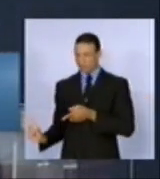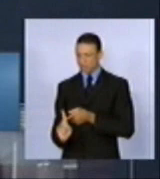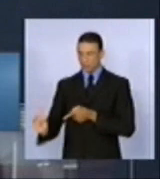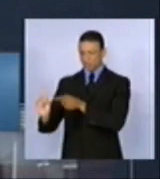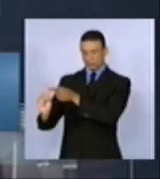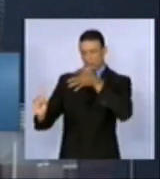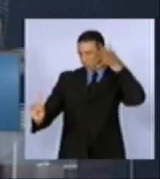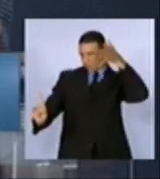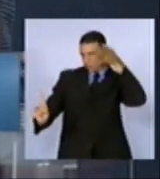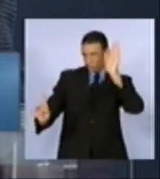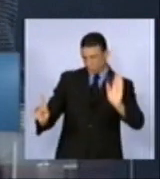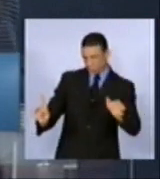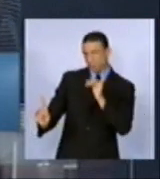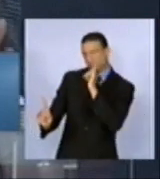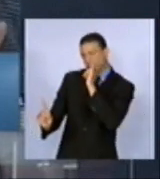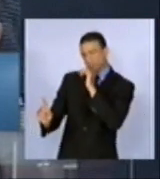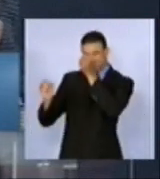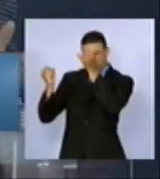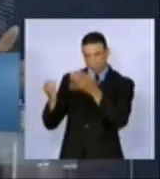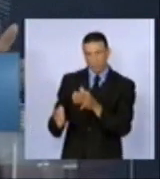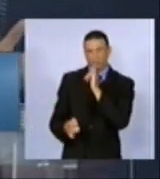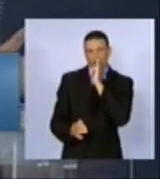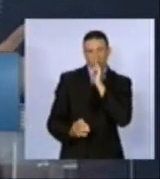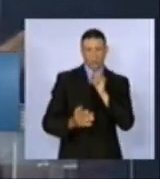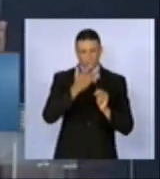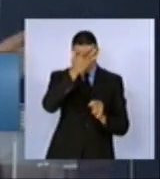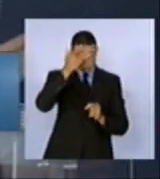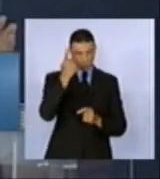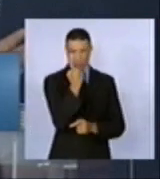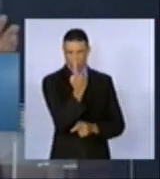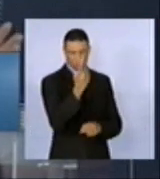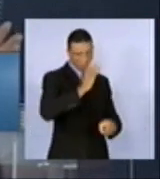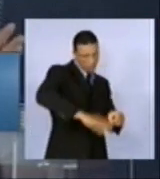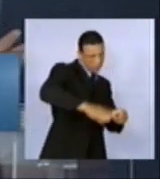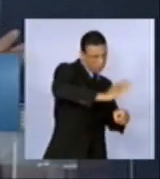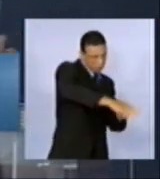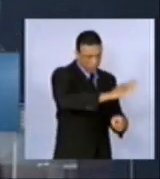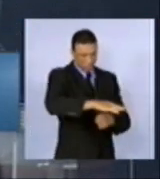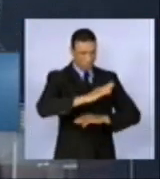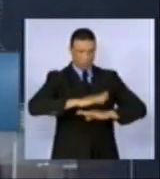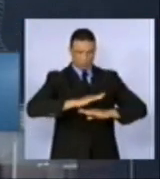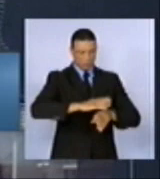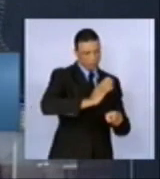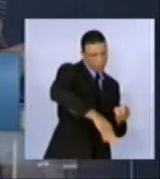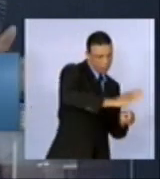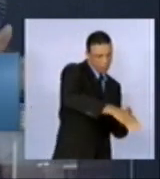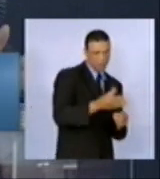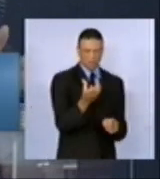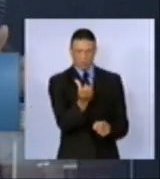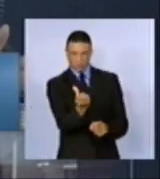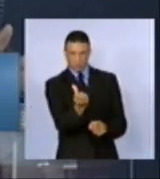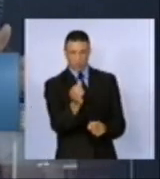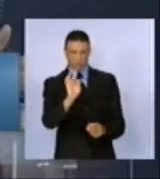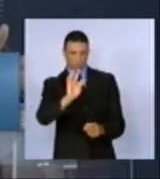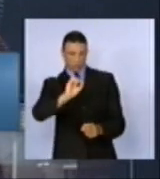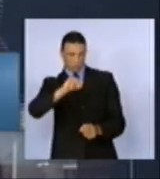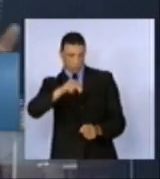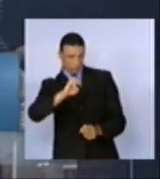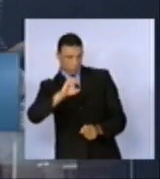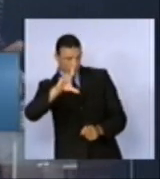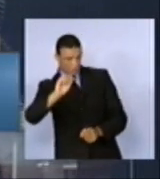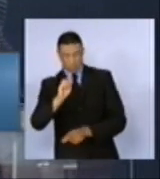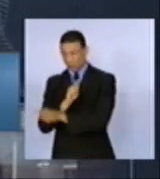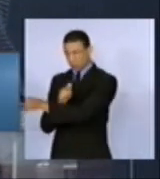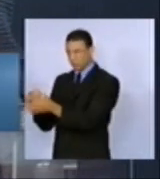meio ambiente um trabalhador braçal ele colhe 6 toneladas de cana em média dia né versus uma produtividade da máquina que